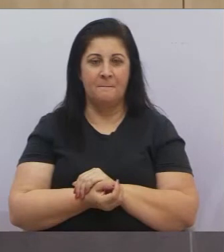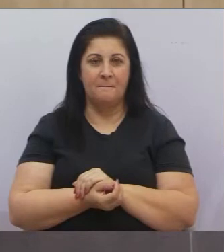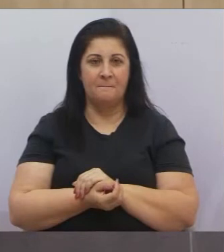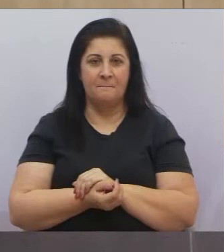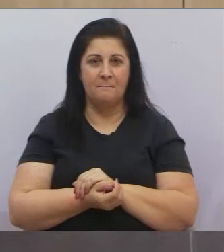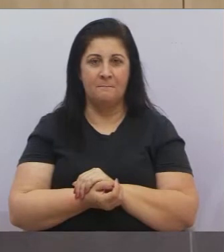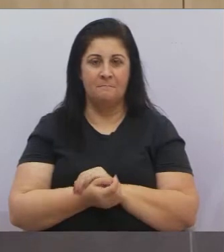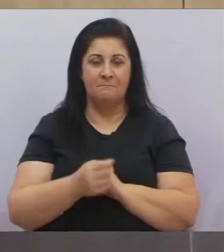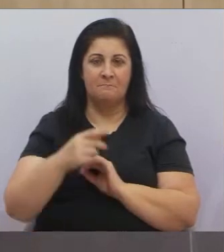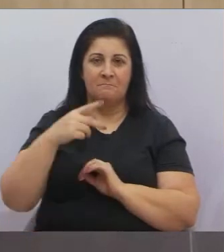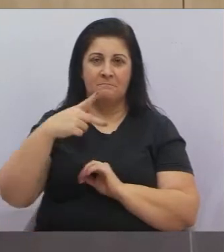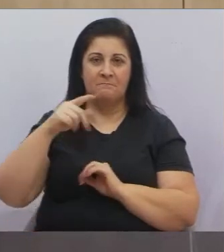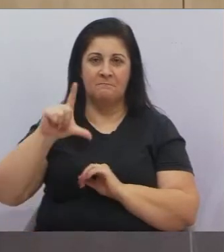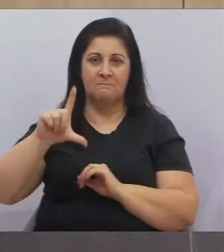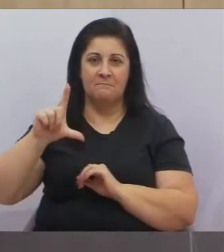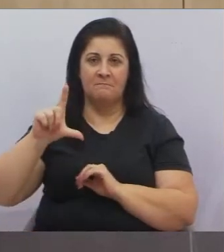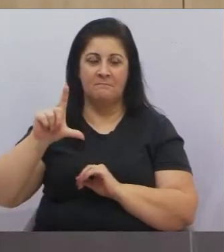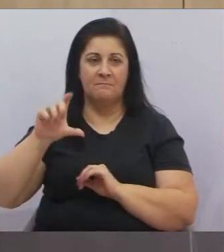PLE número